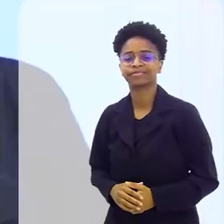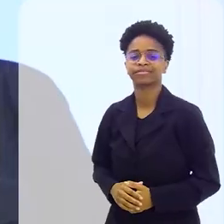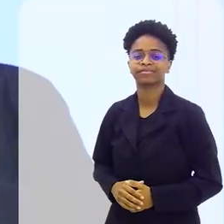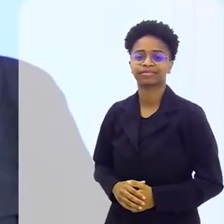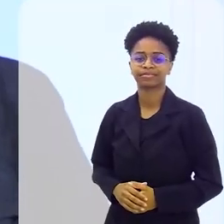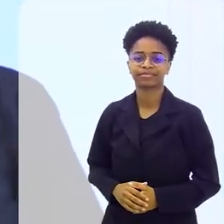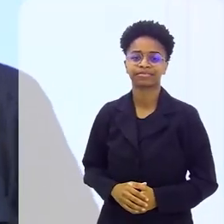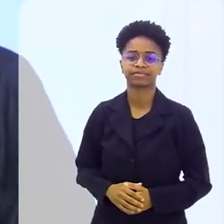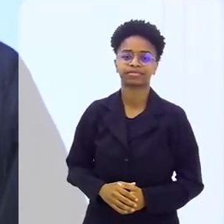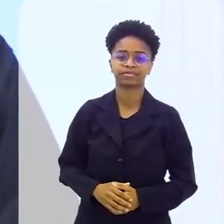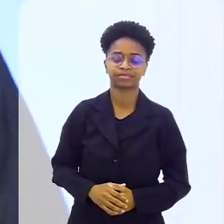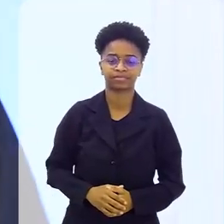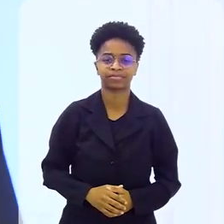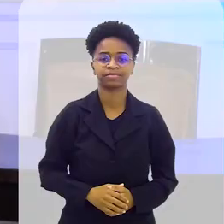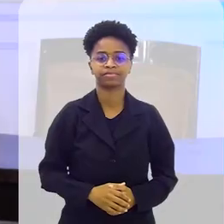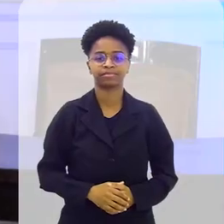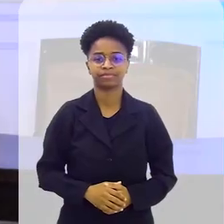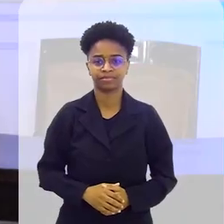Consolador.